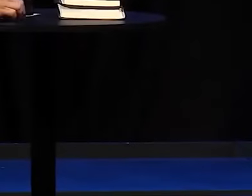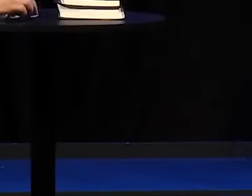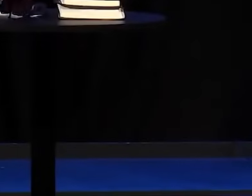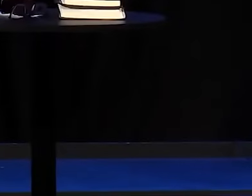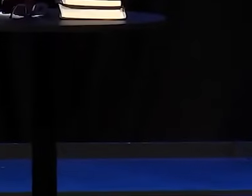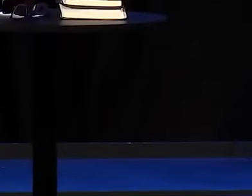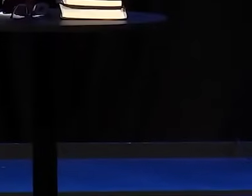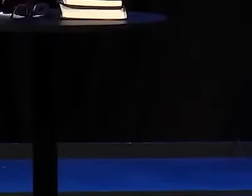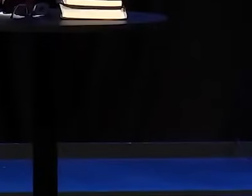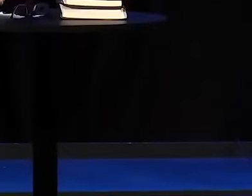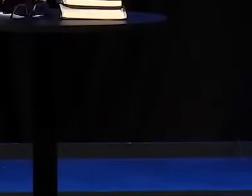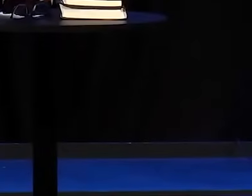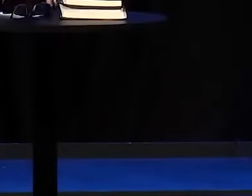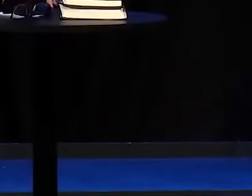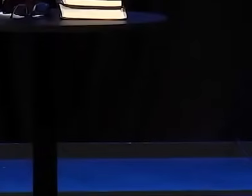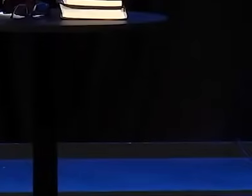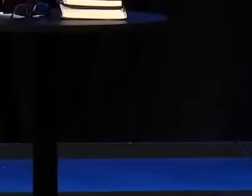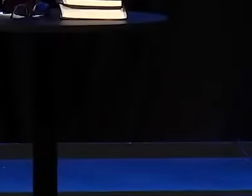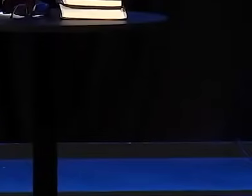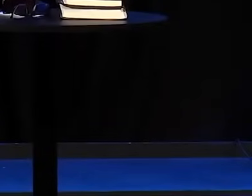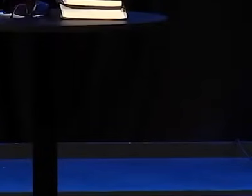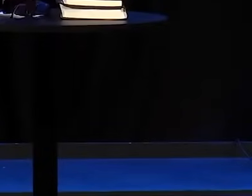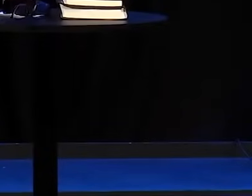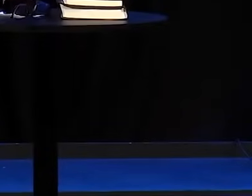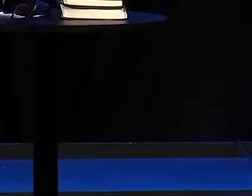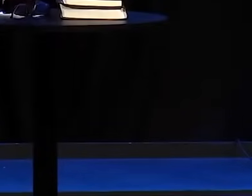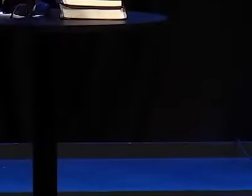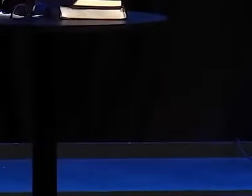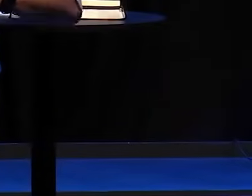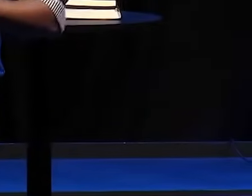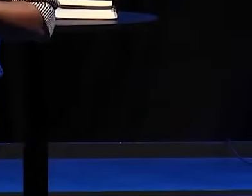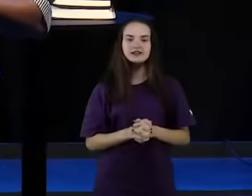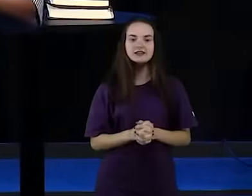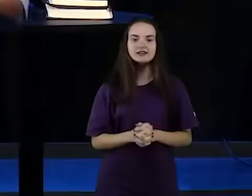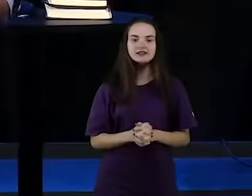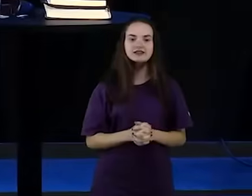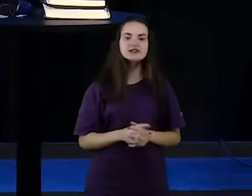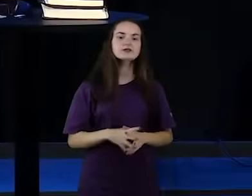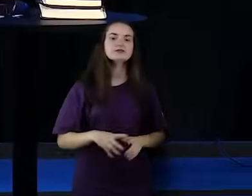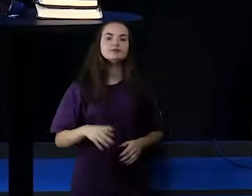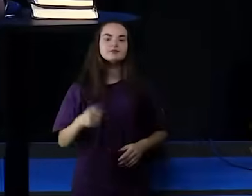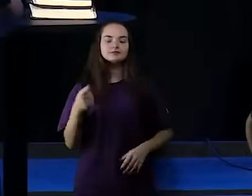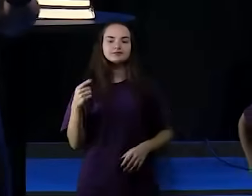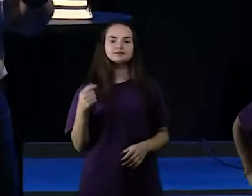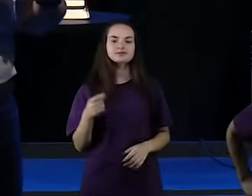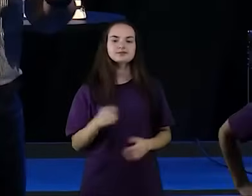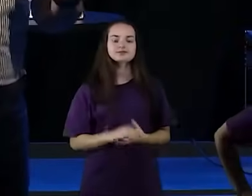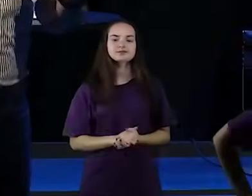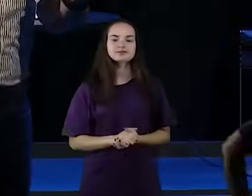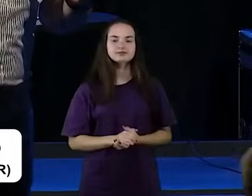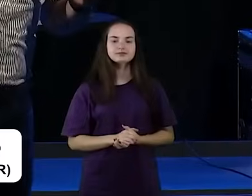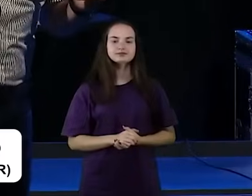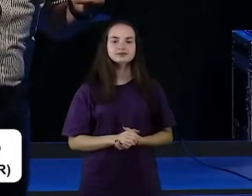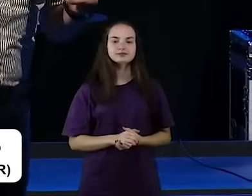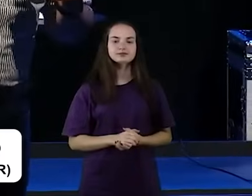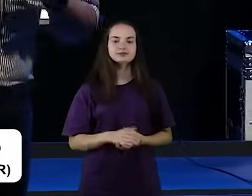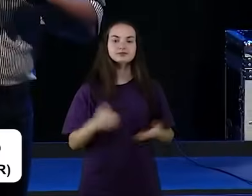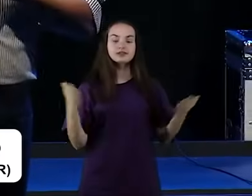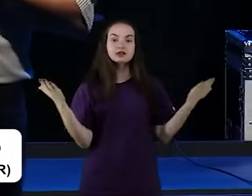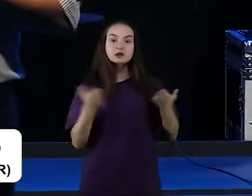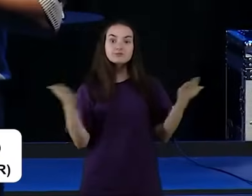Deus abençoe sua vida Um feliz ano novo para você e é em cima da Esperança do ano que